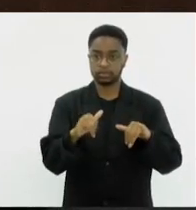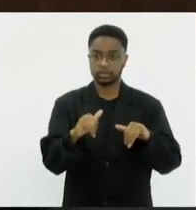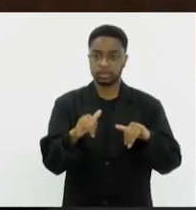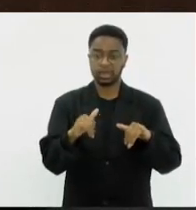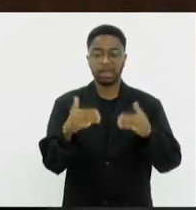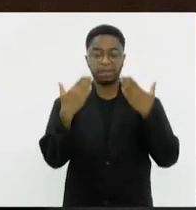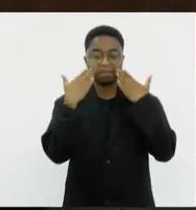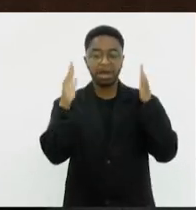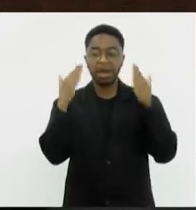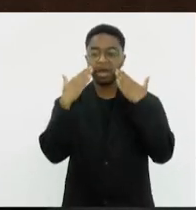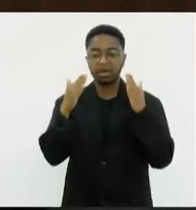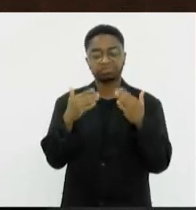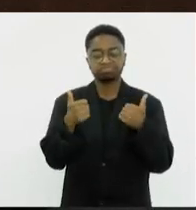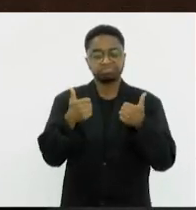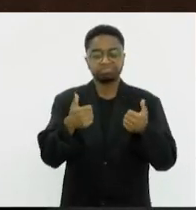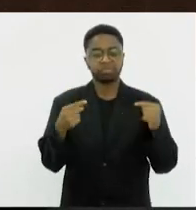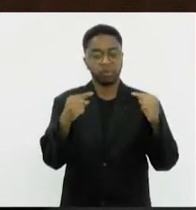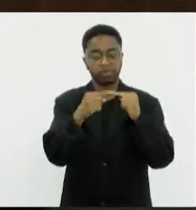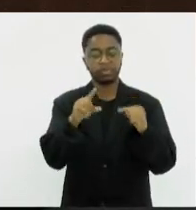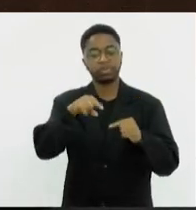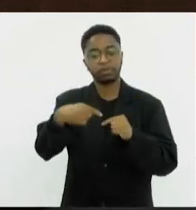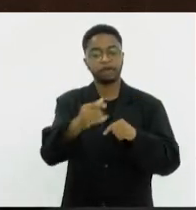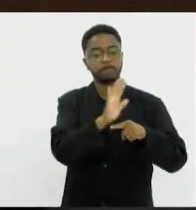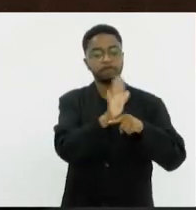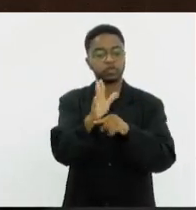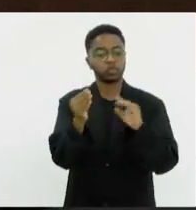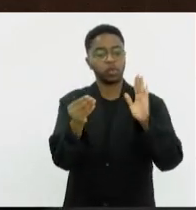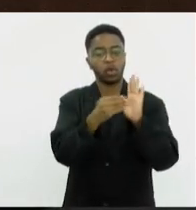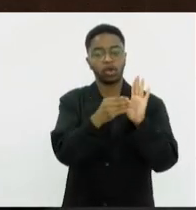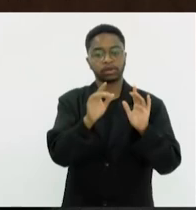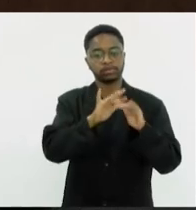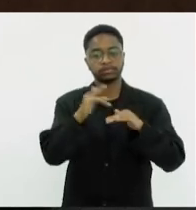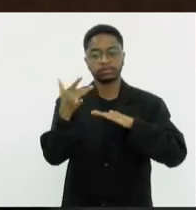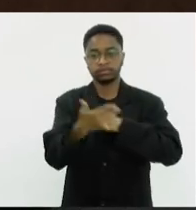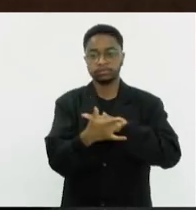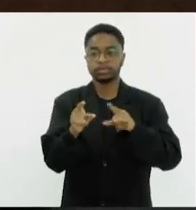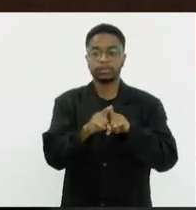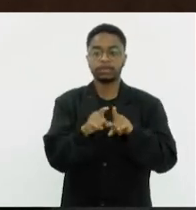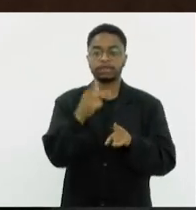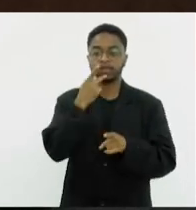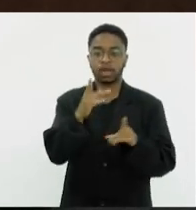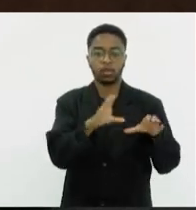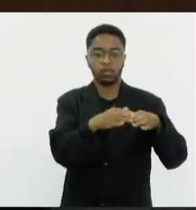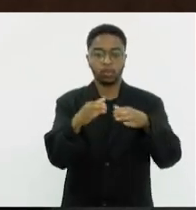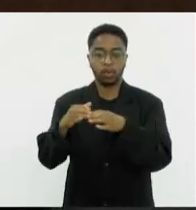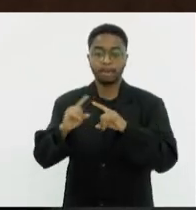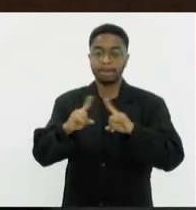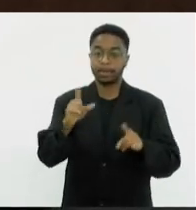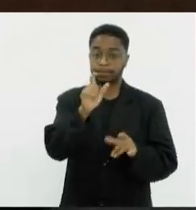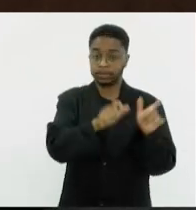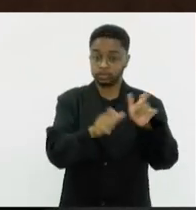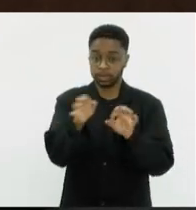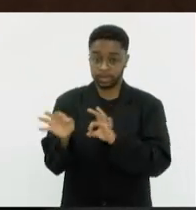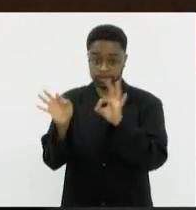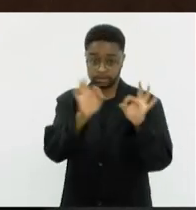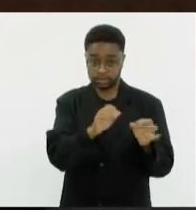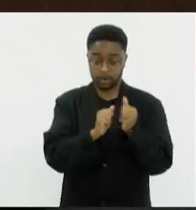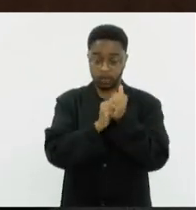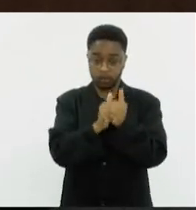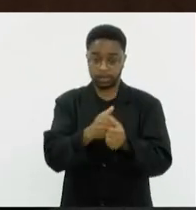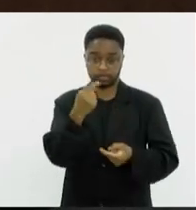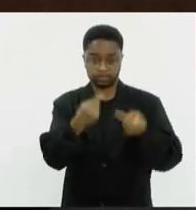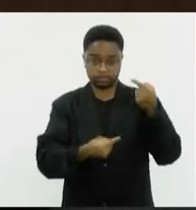faz parte, depois cada um vai botar seu videozinho nas suas redes, vão falar com a sua própria bolha. Mas eu acho que para quem nos assiste, para quem está acompanhando o